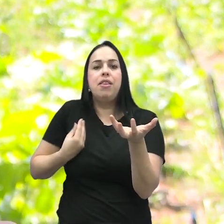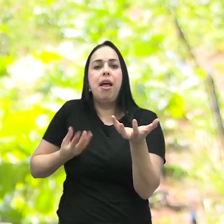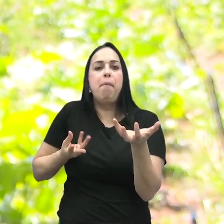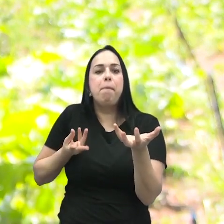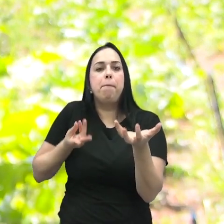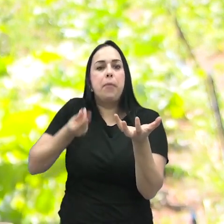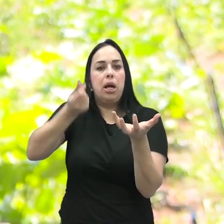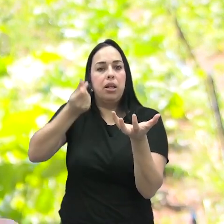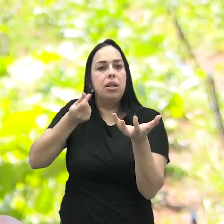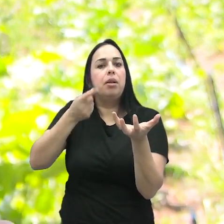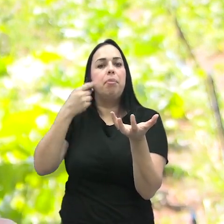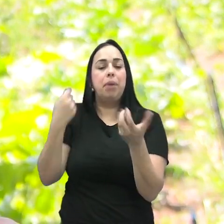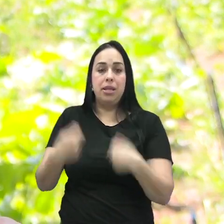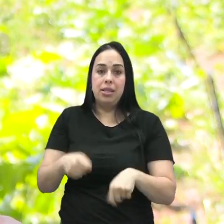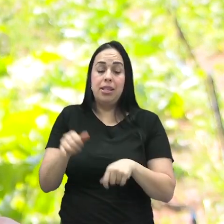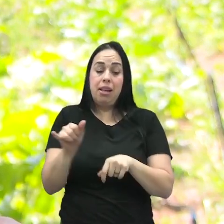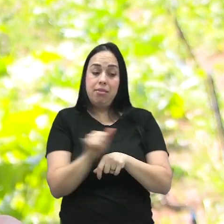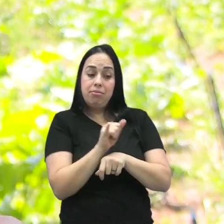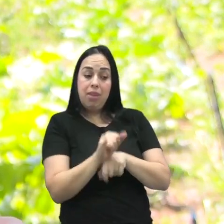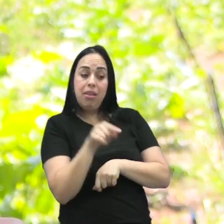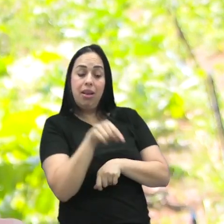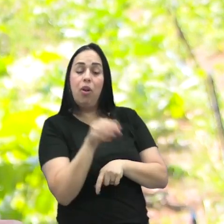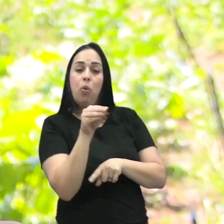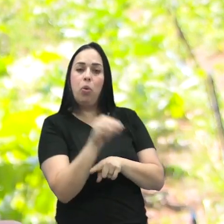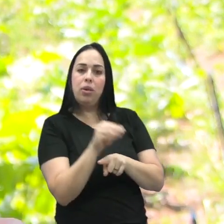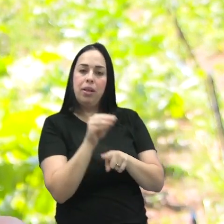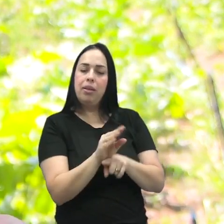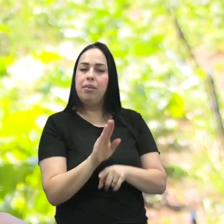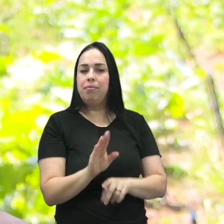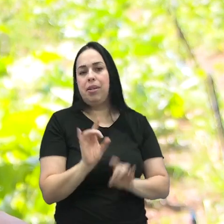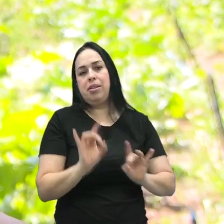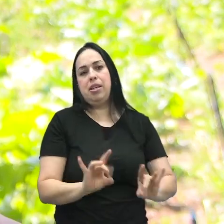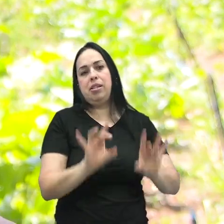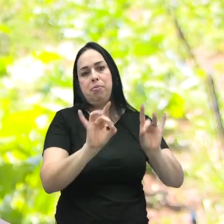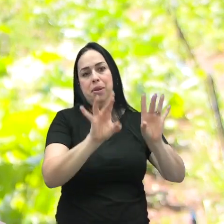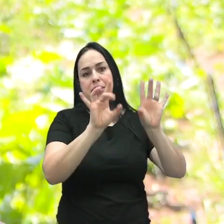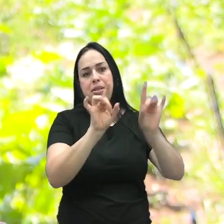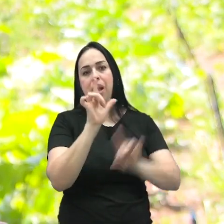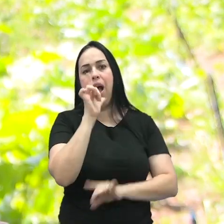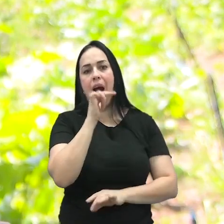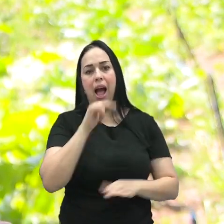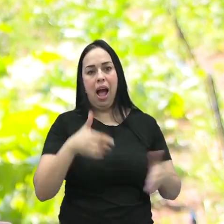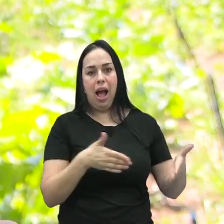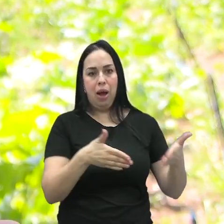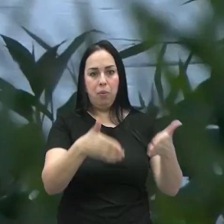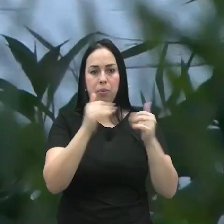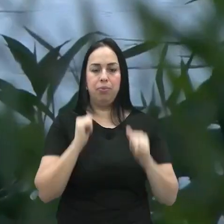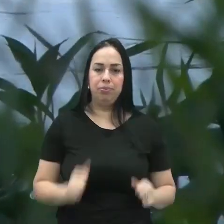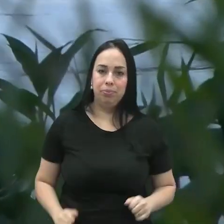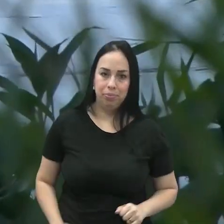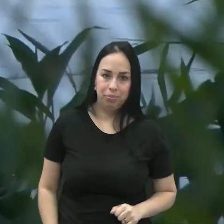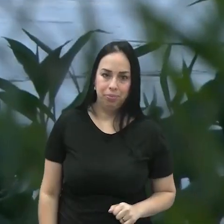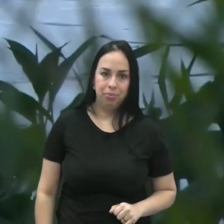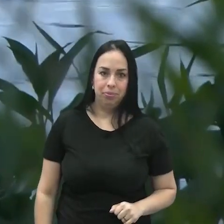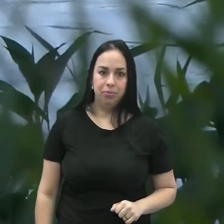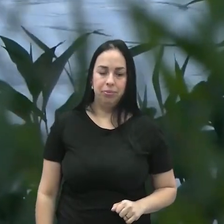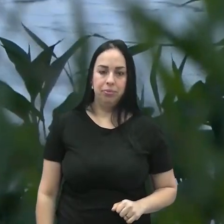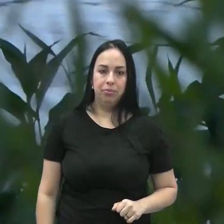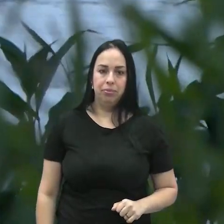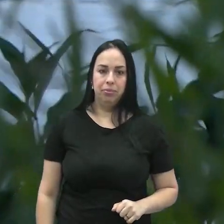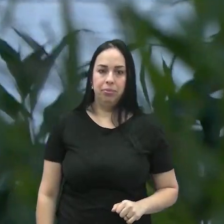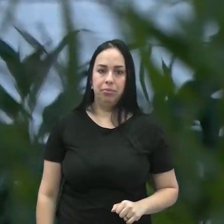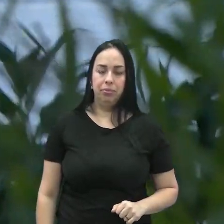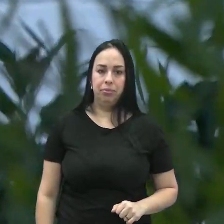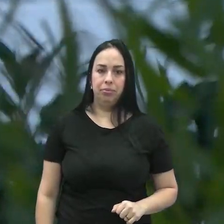precisa aproveitar esses recursos e, em específico, aproveitar a água da melhor forma possível.